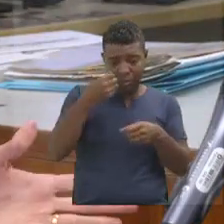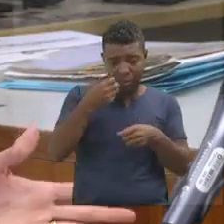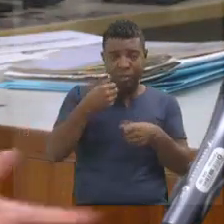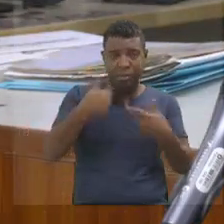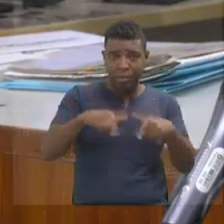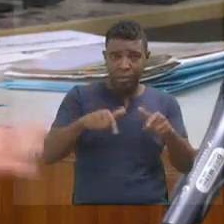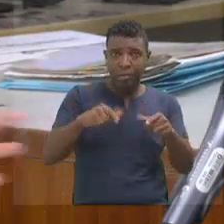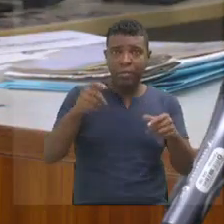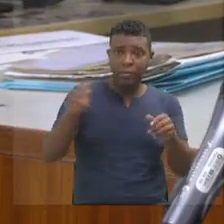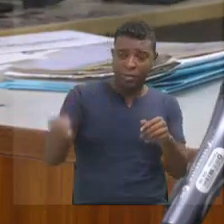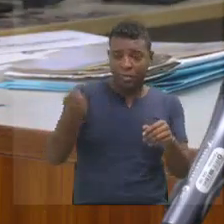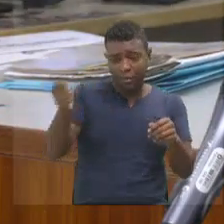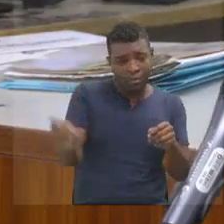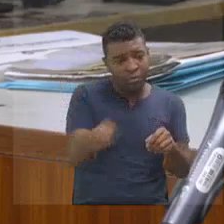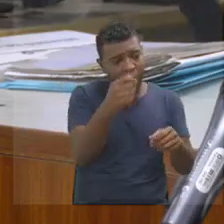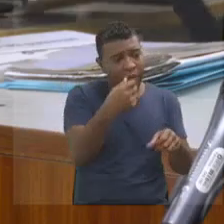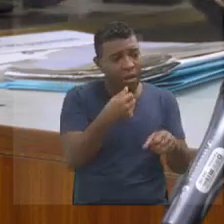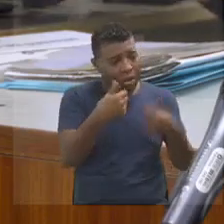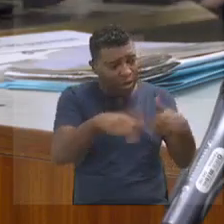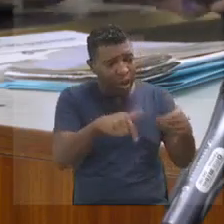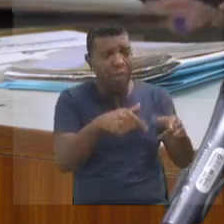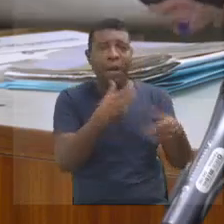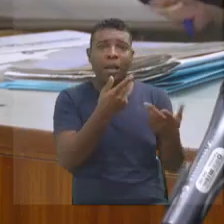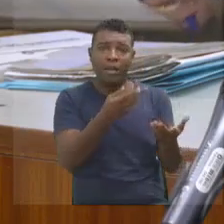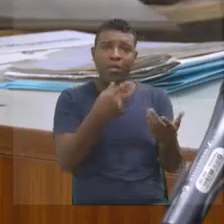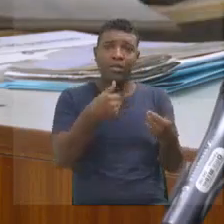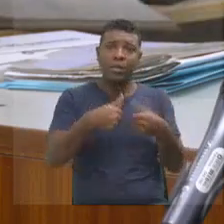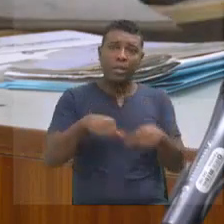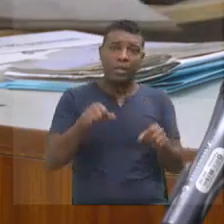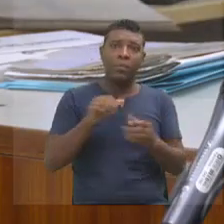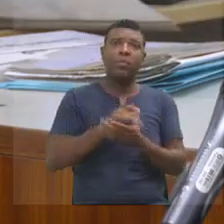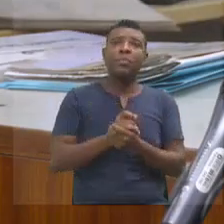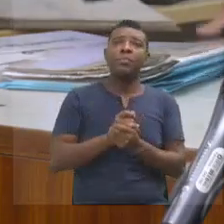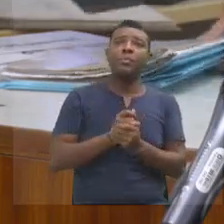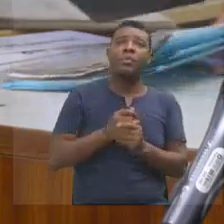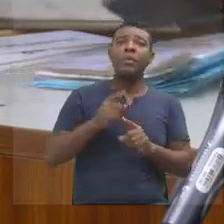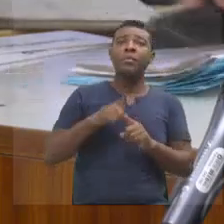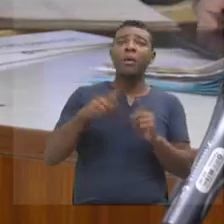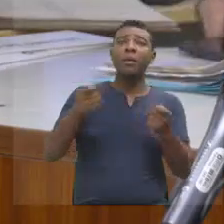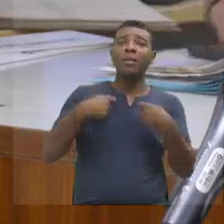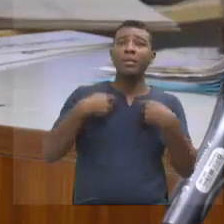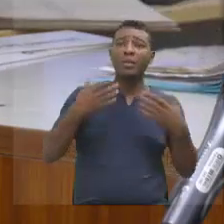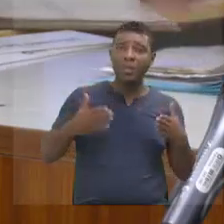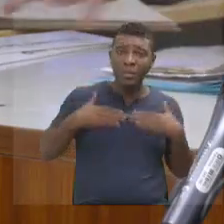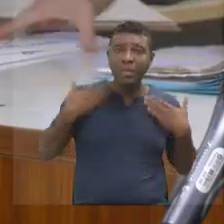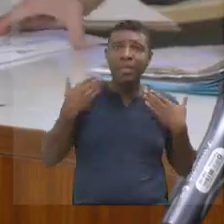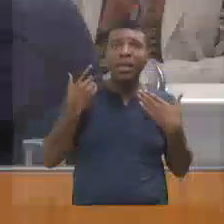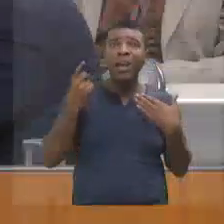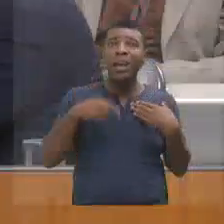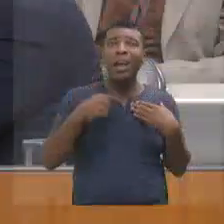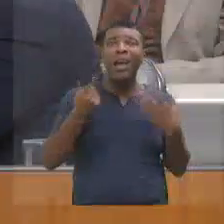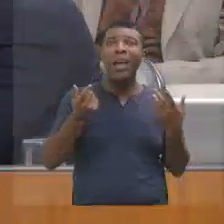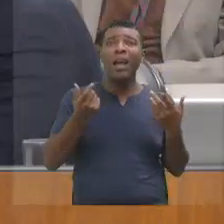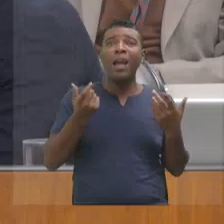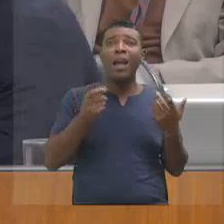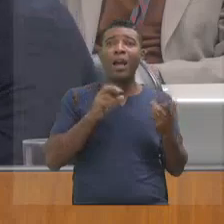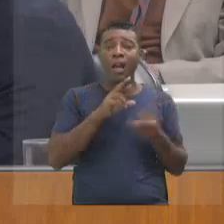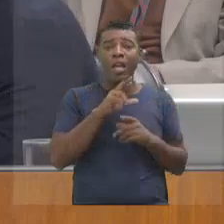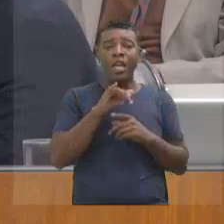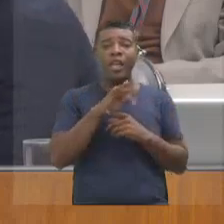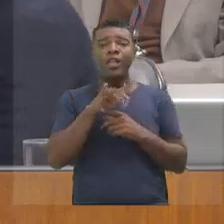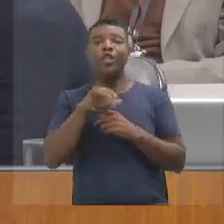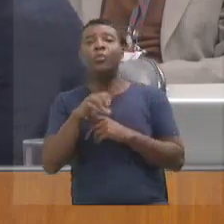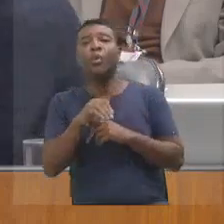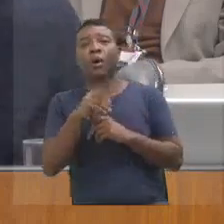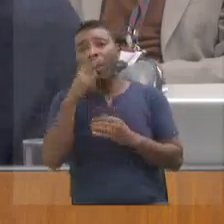contradição que é boa Que bom que eles estão lá só que tem me assustado o ritmo porque tem muito pouca gente não tem nem 10